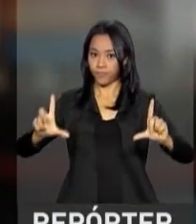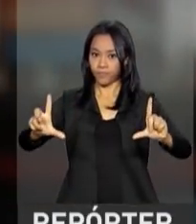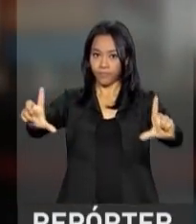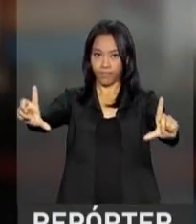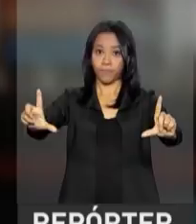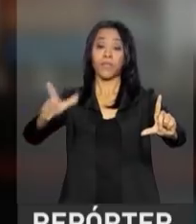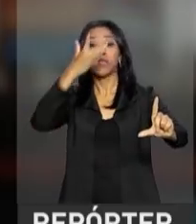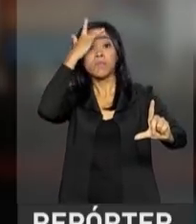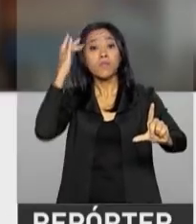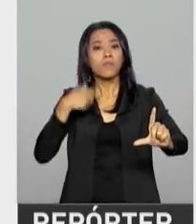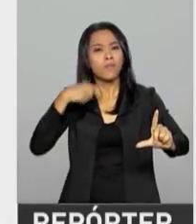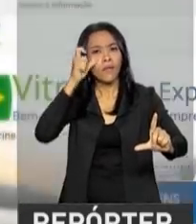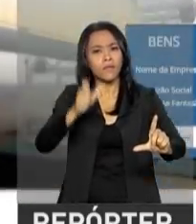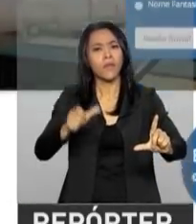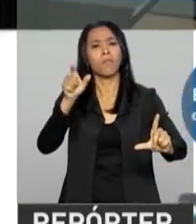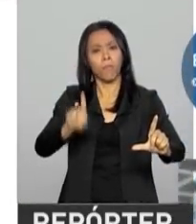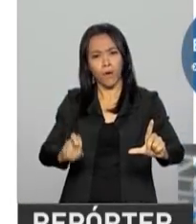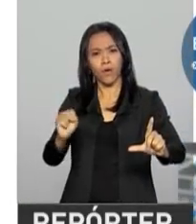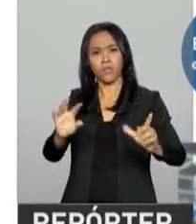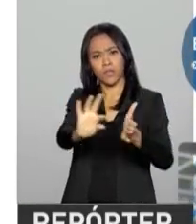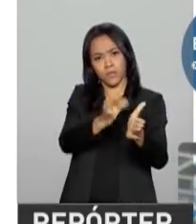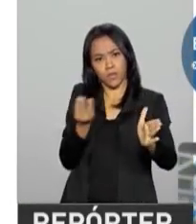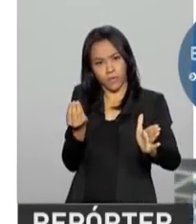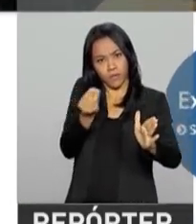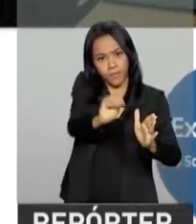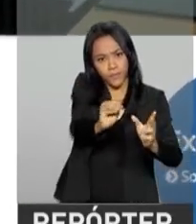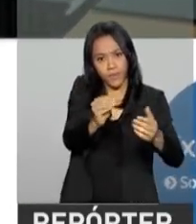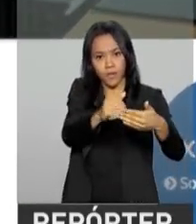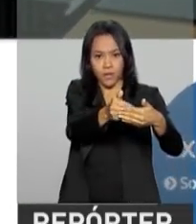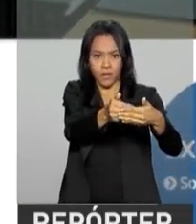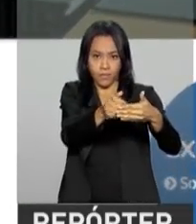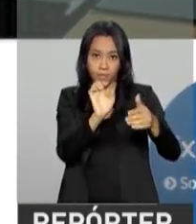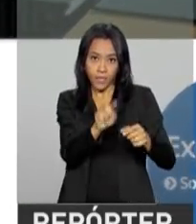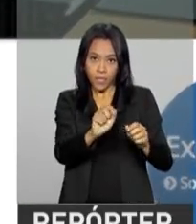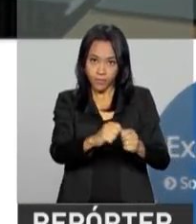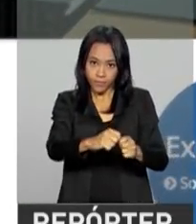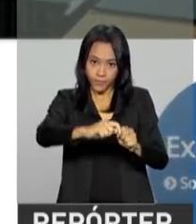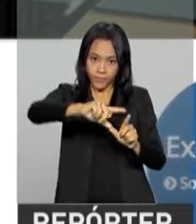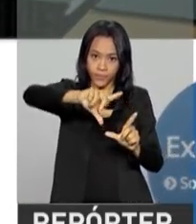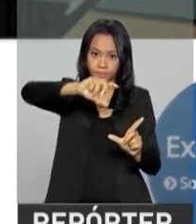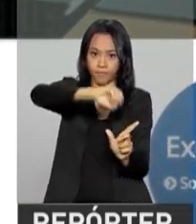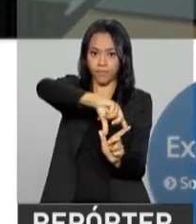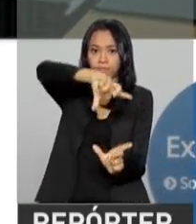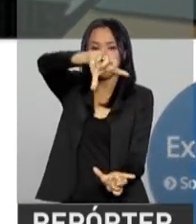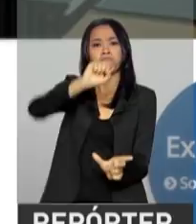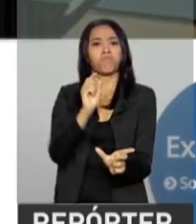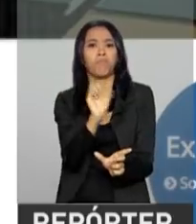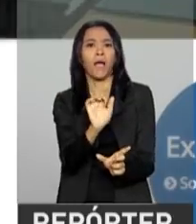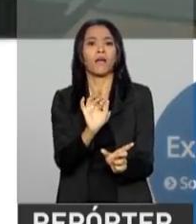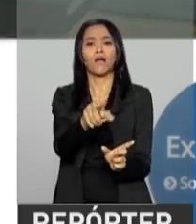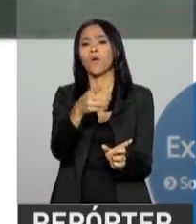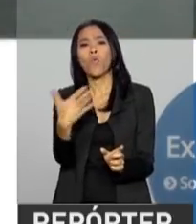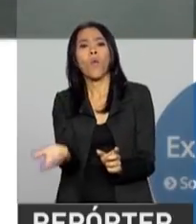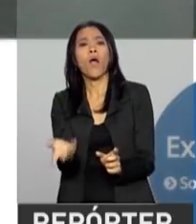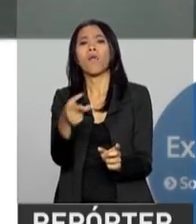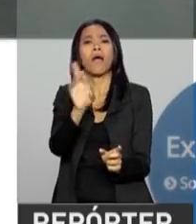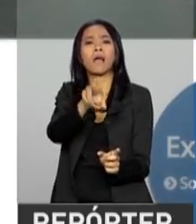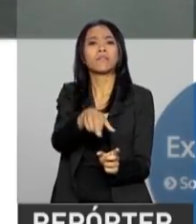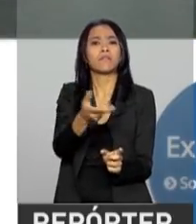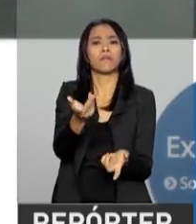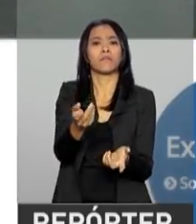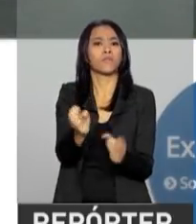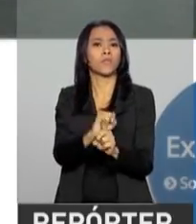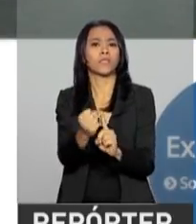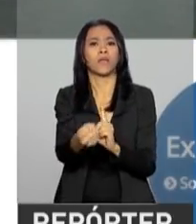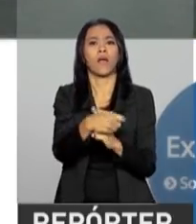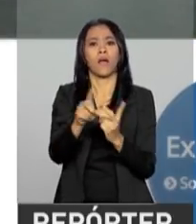interessados podem se cadastrar no site preenchendo alguns dados como razão social e setor de atividades a